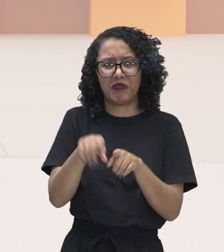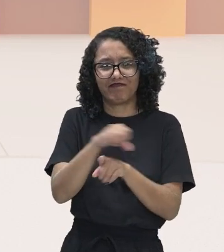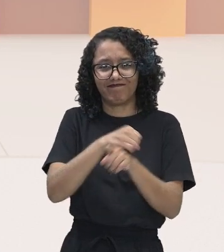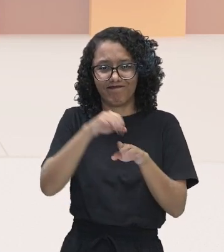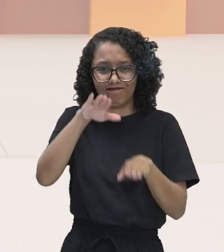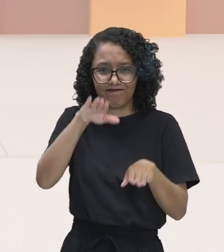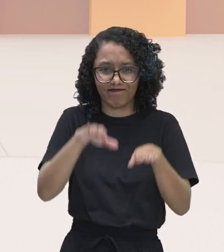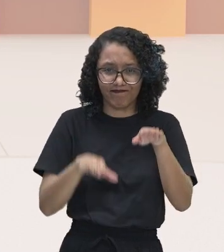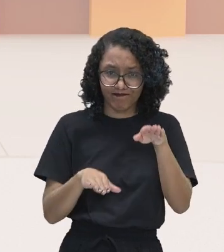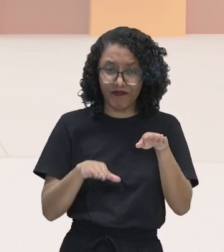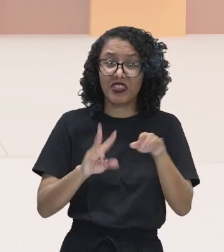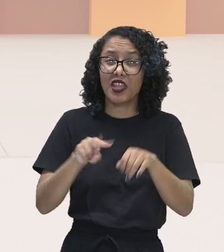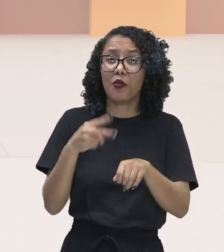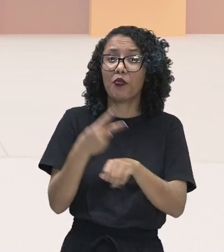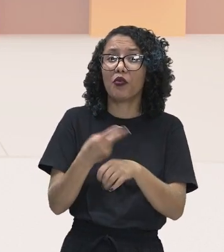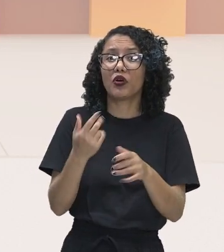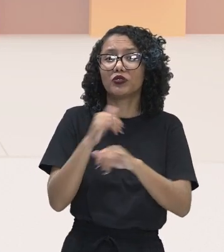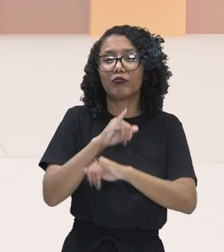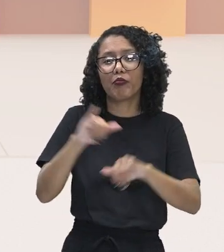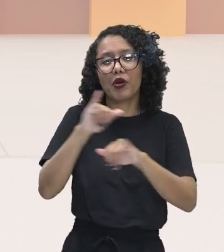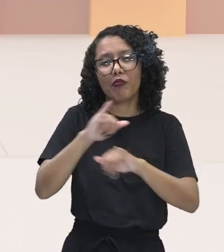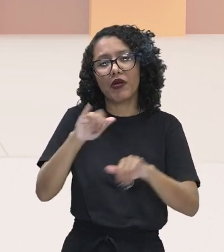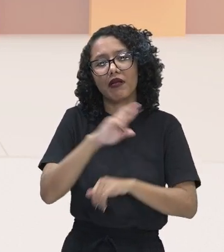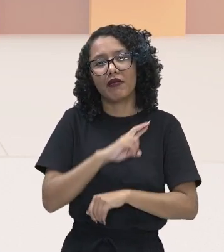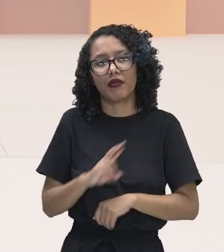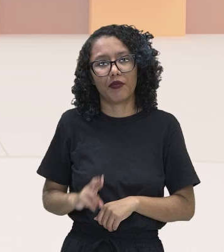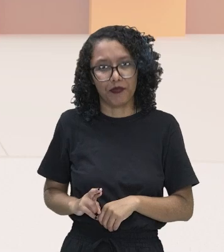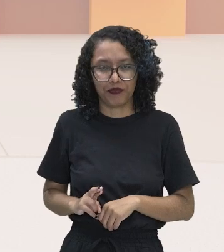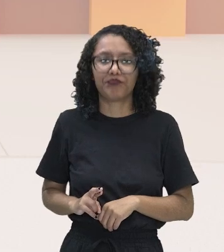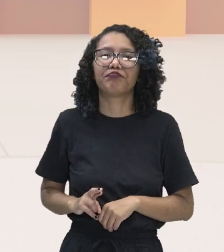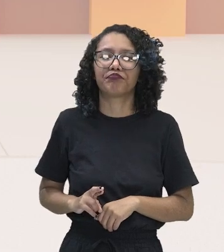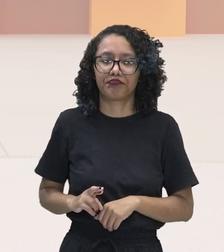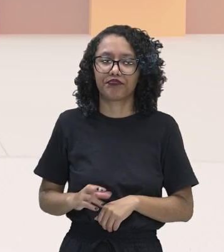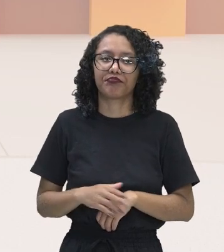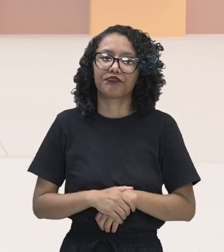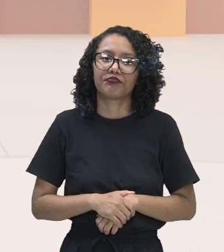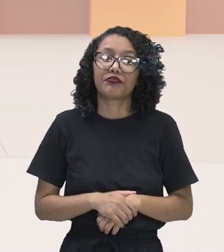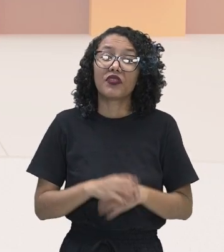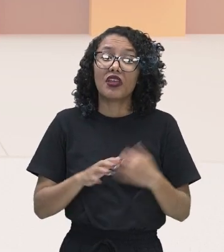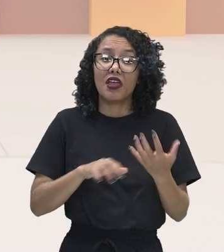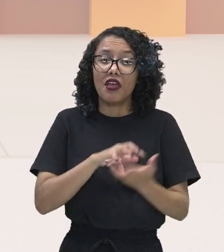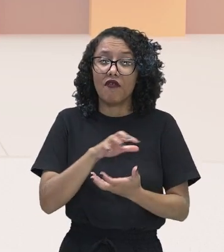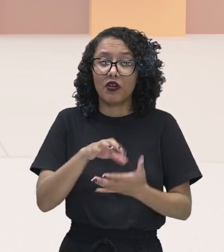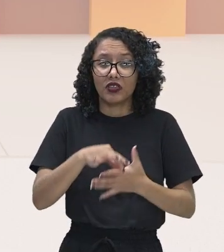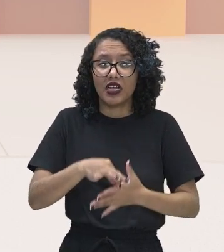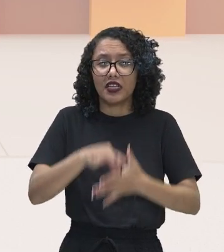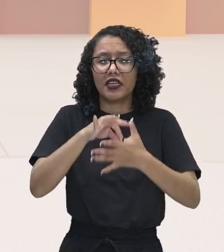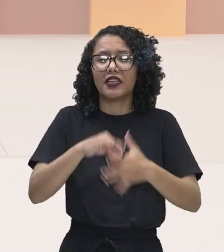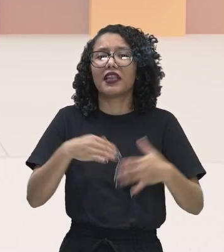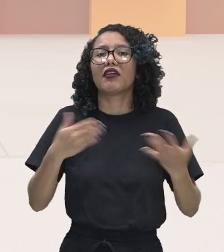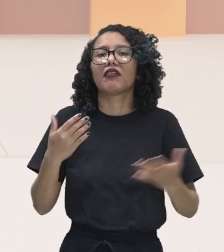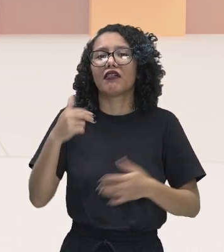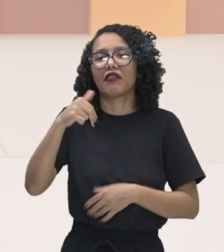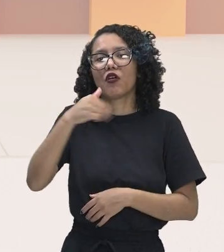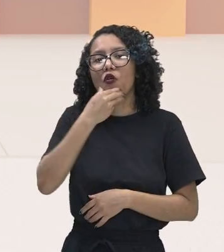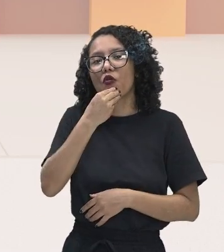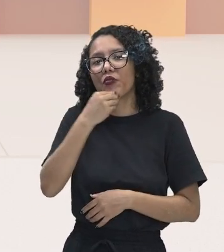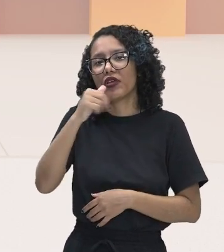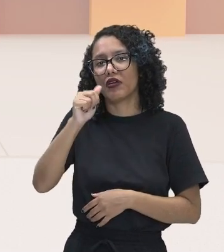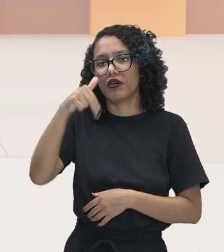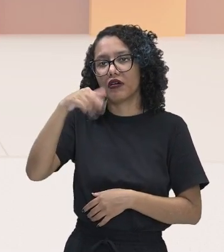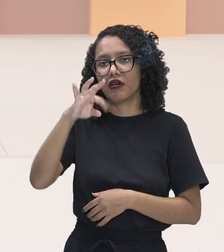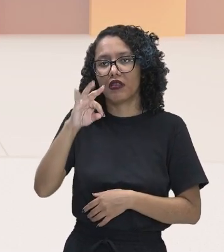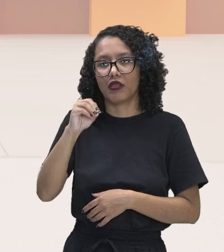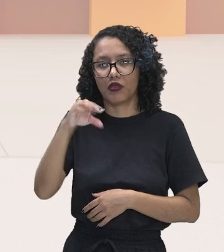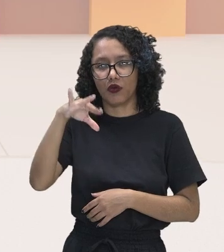a proclamação da República. Ela foi uma revolta liderada por Antônio Conselheiro. Ele não era